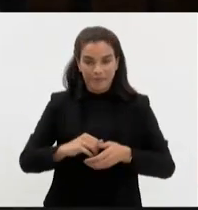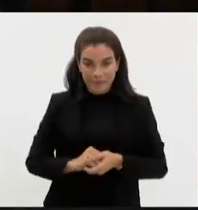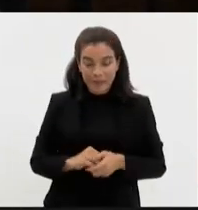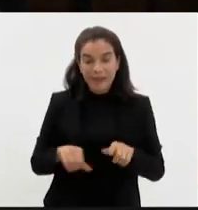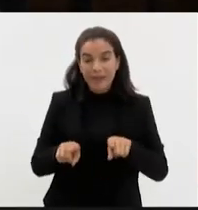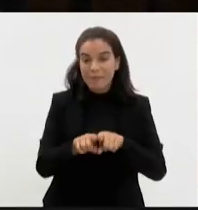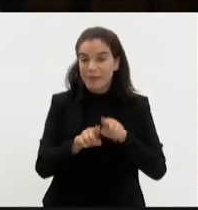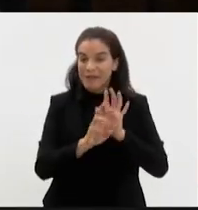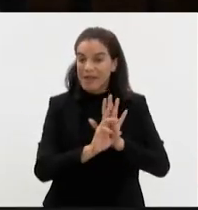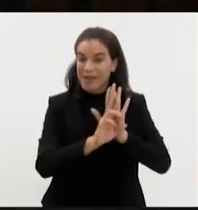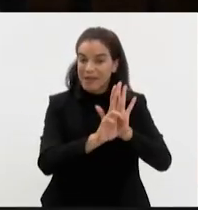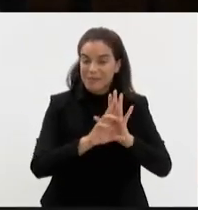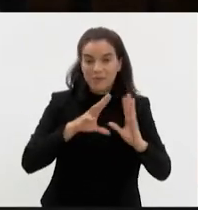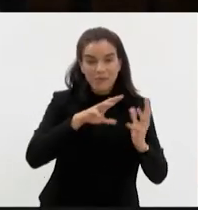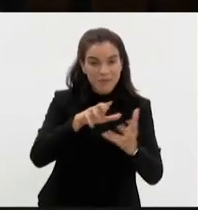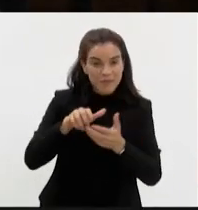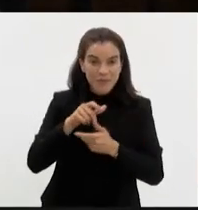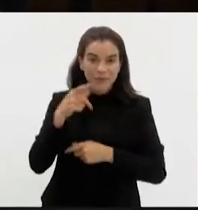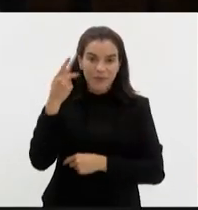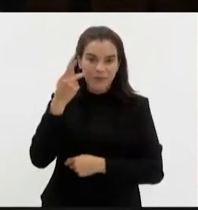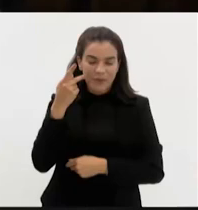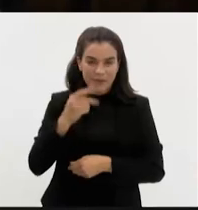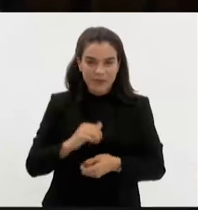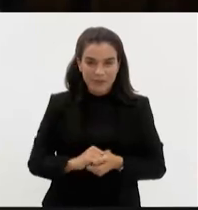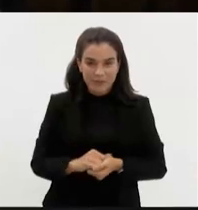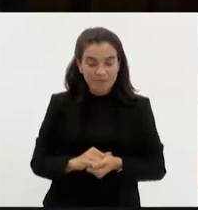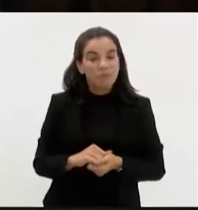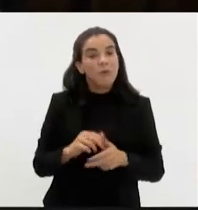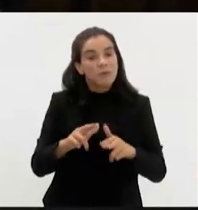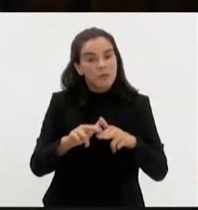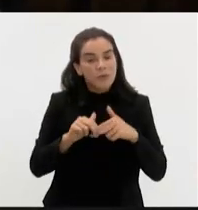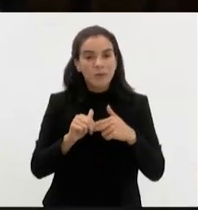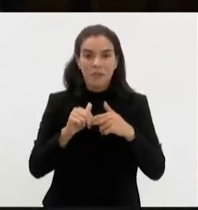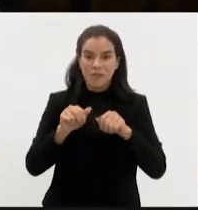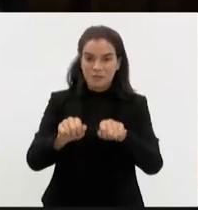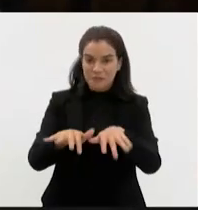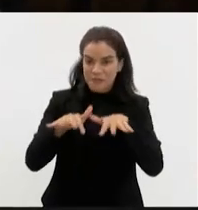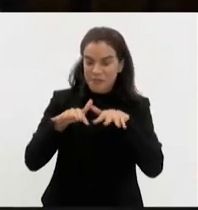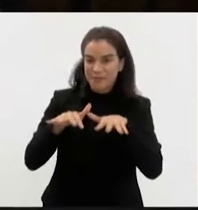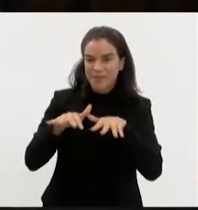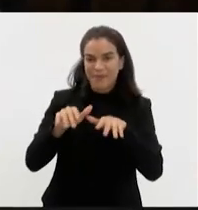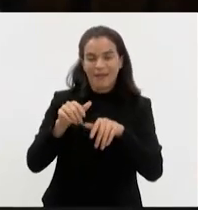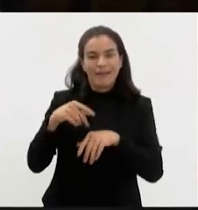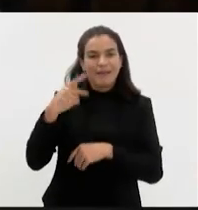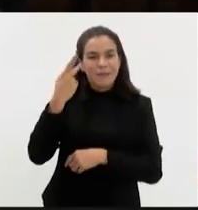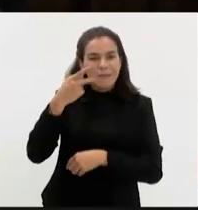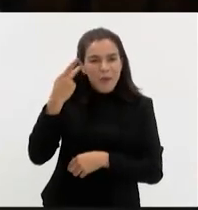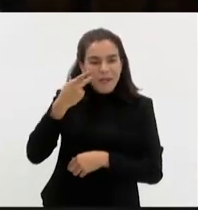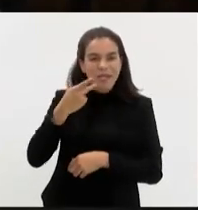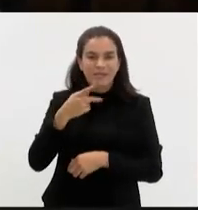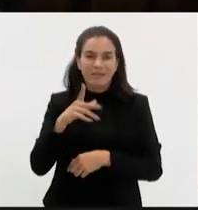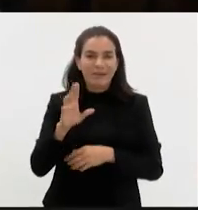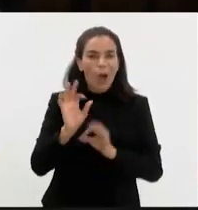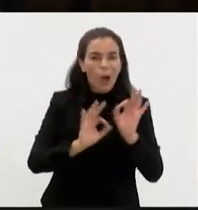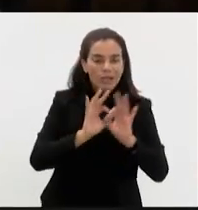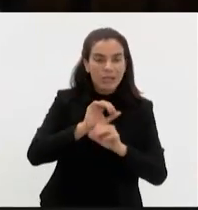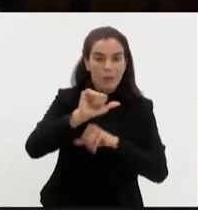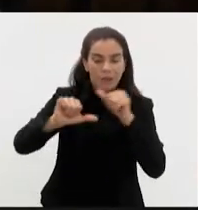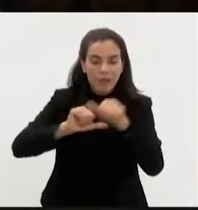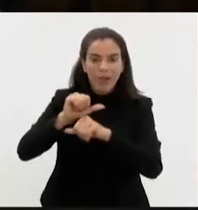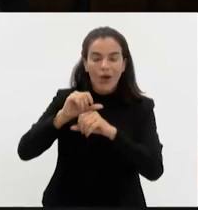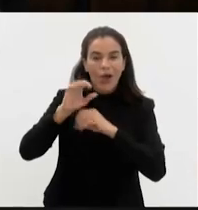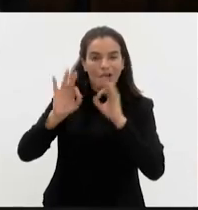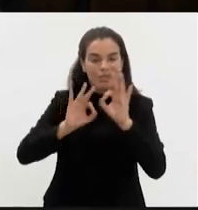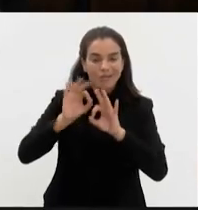representações no mundo político não é à toa que os parlamentos acabam se reorganizando não mais apenas em bancadas